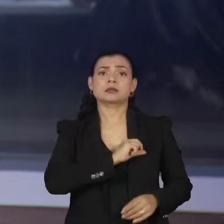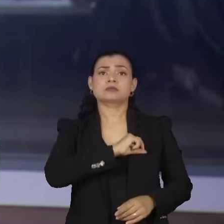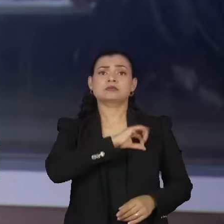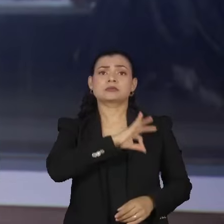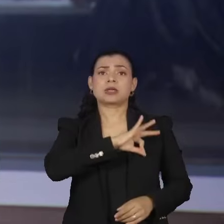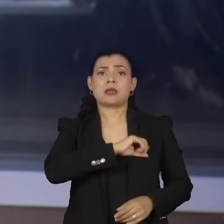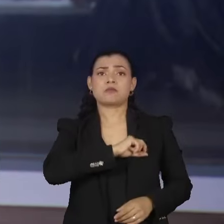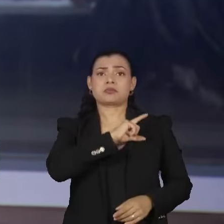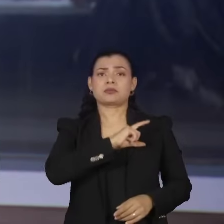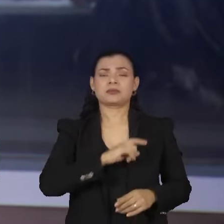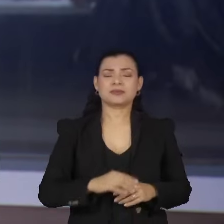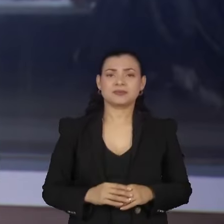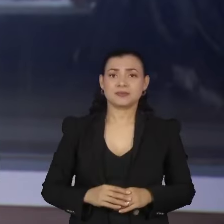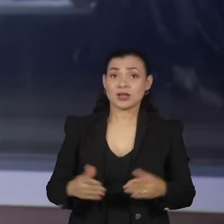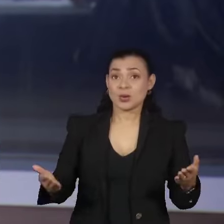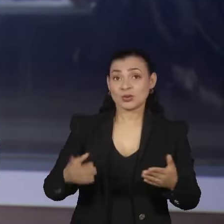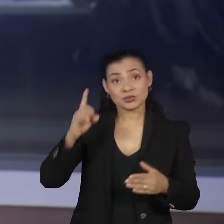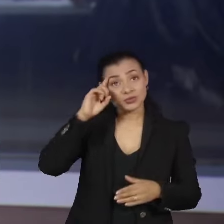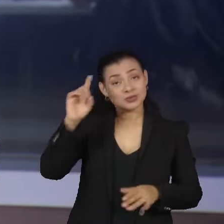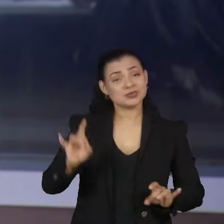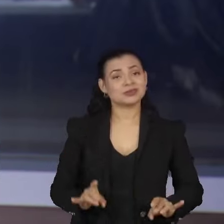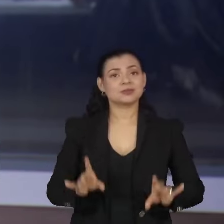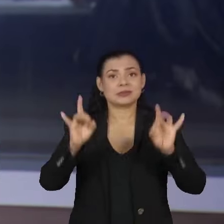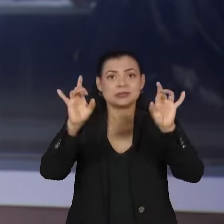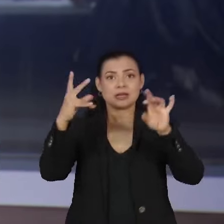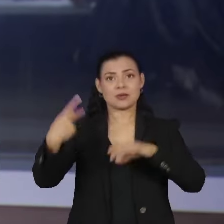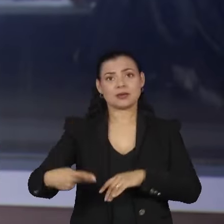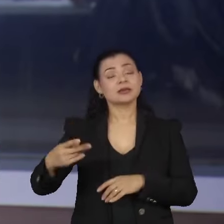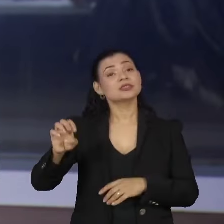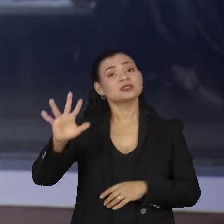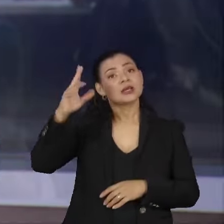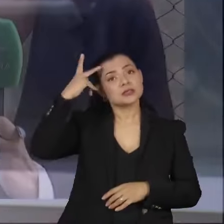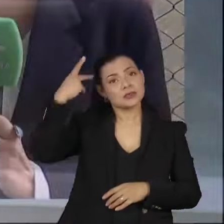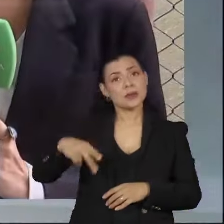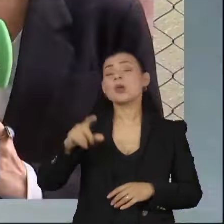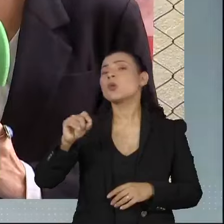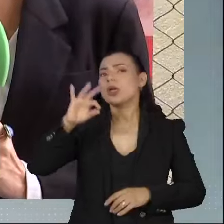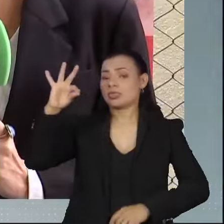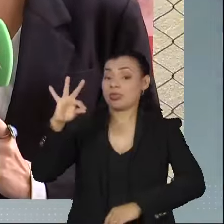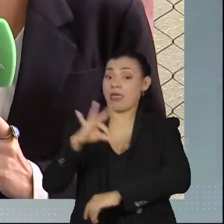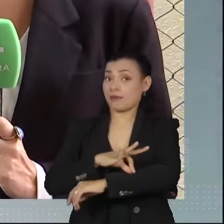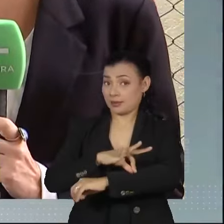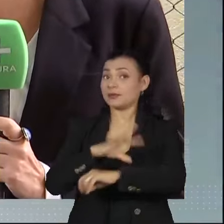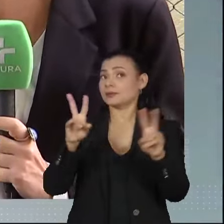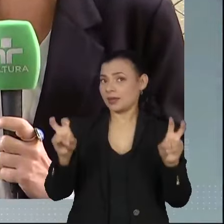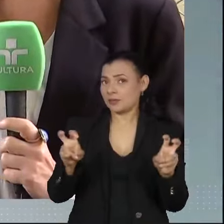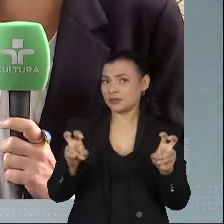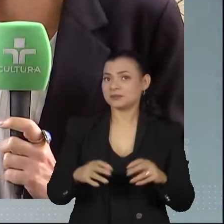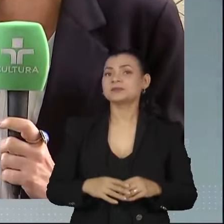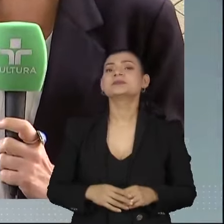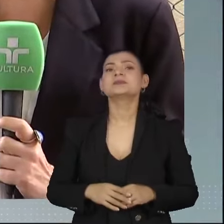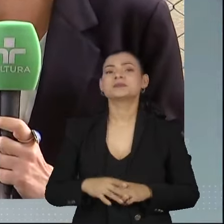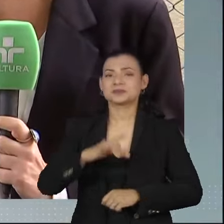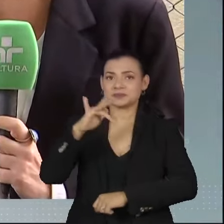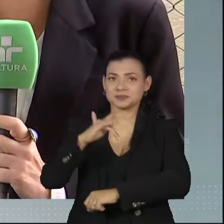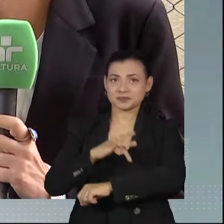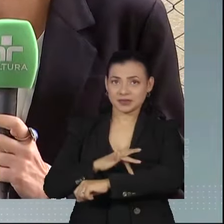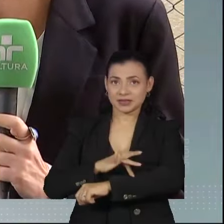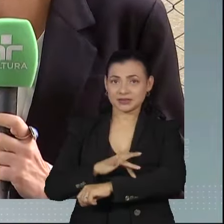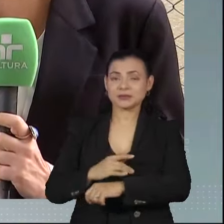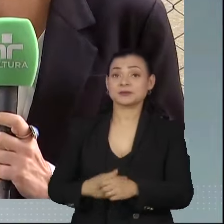Hoje é o dia D de combate à dengue no estado de São Paulo. A repórter Maria Manso tem mais informações. Boa tarde, Maria.